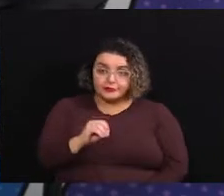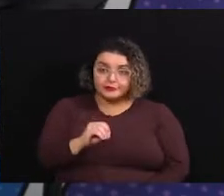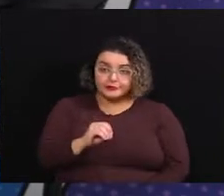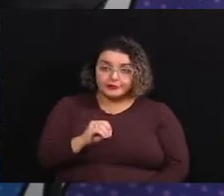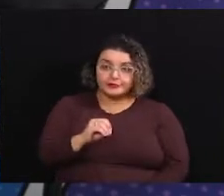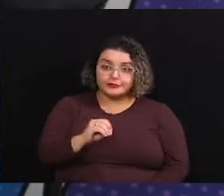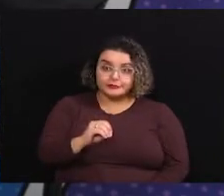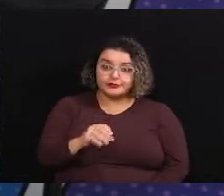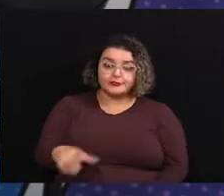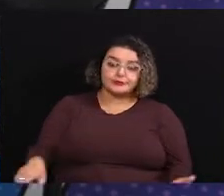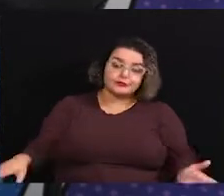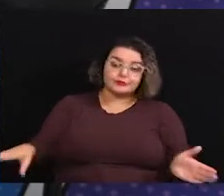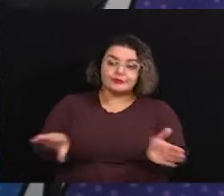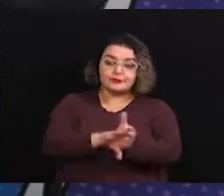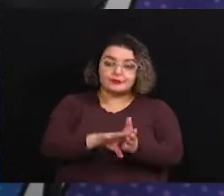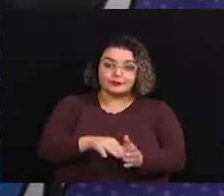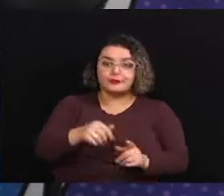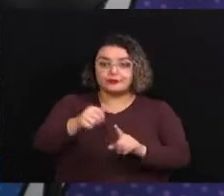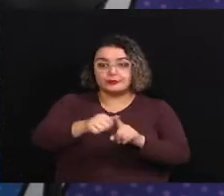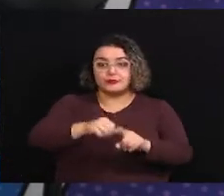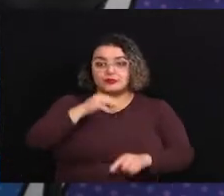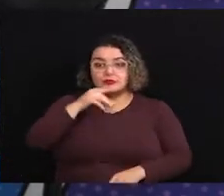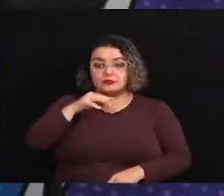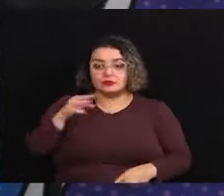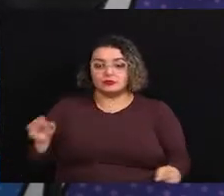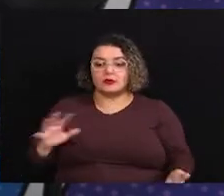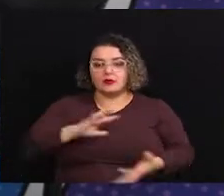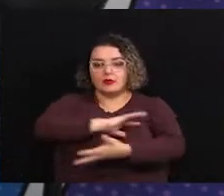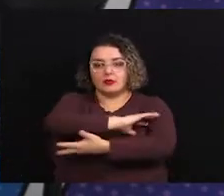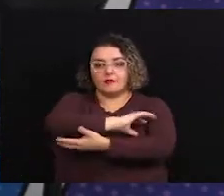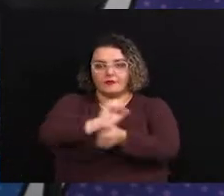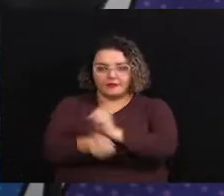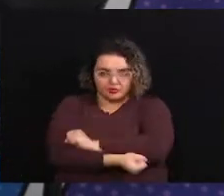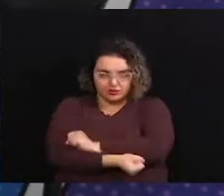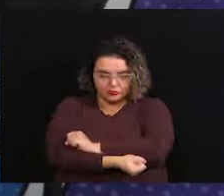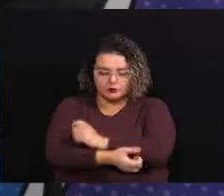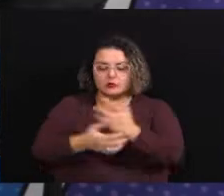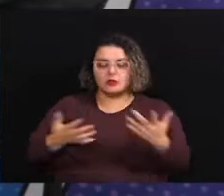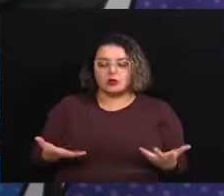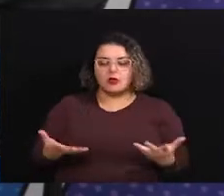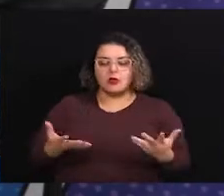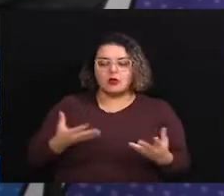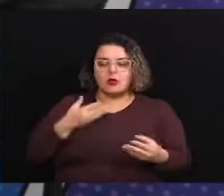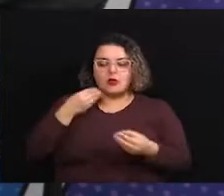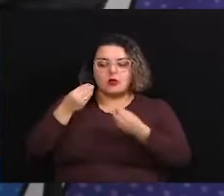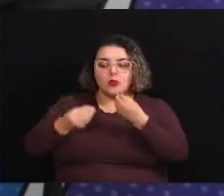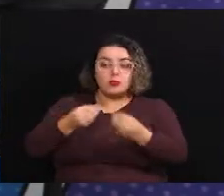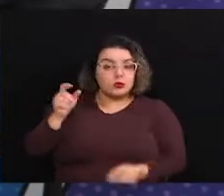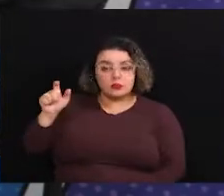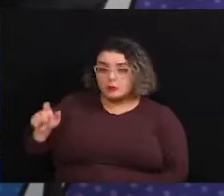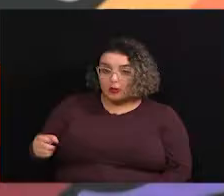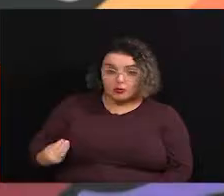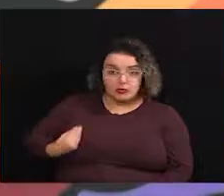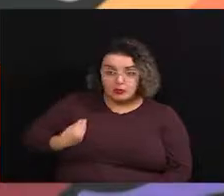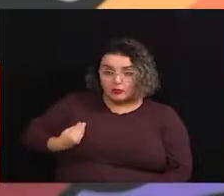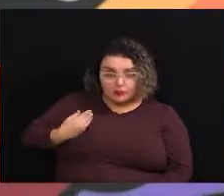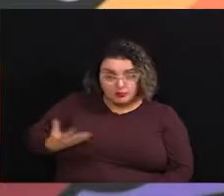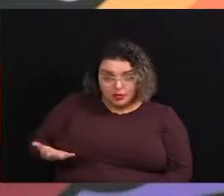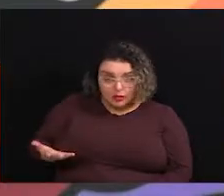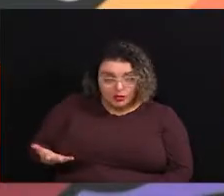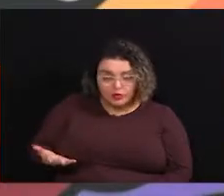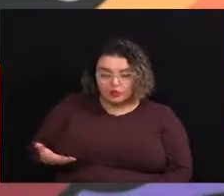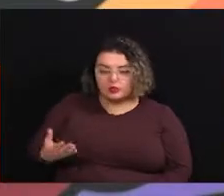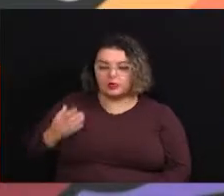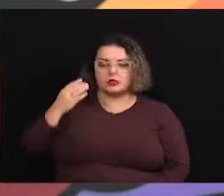2020 chegou no Brasil, março, fechamos, lockdown, né? E aí, como é que foi para você, né,